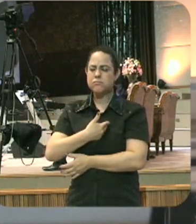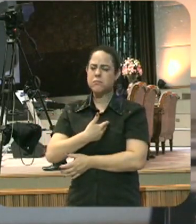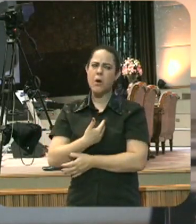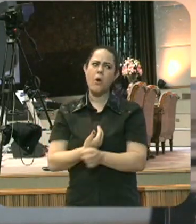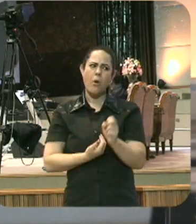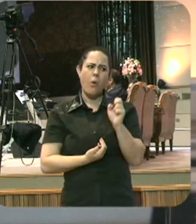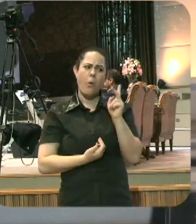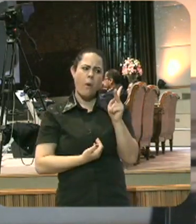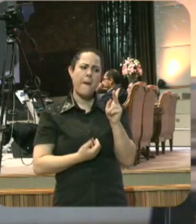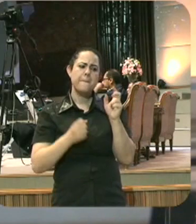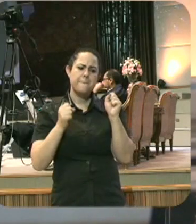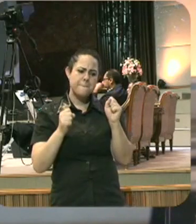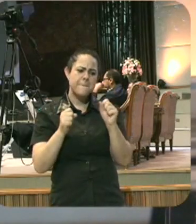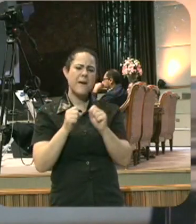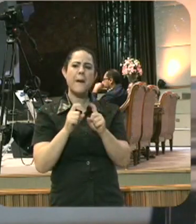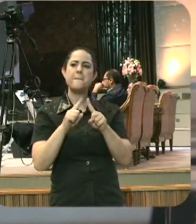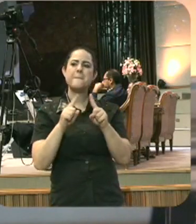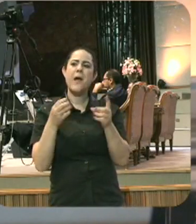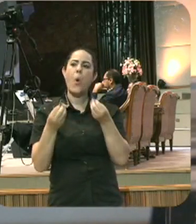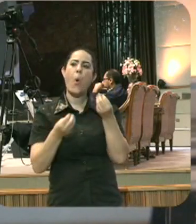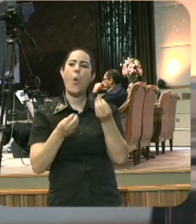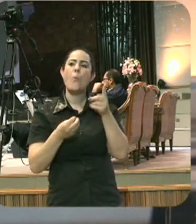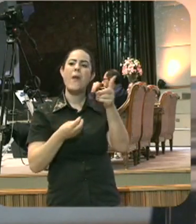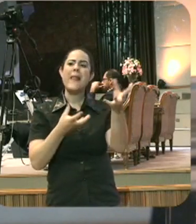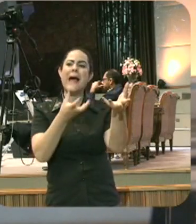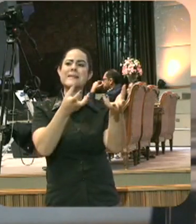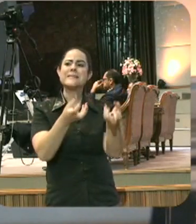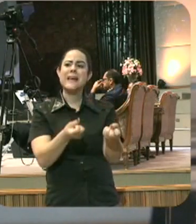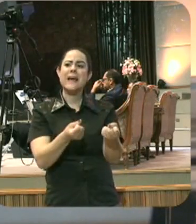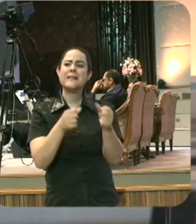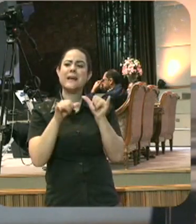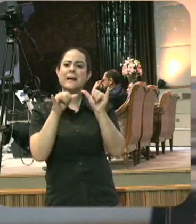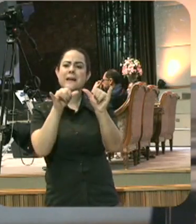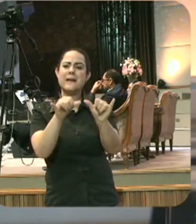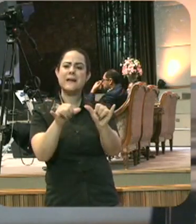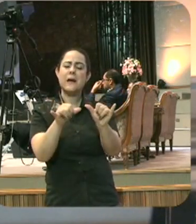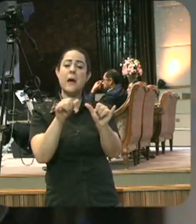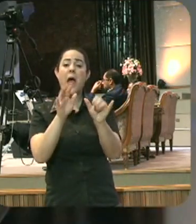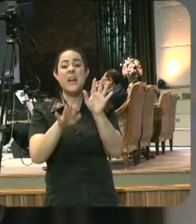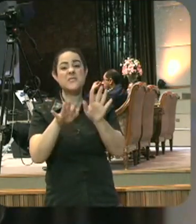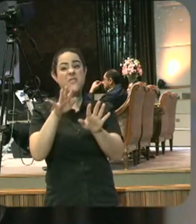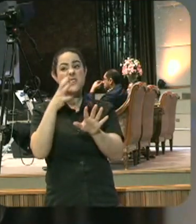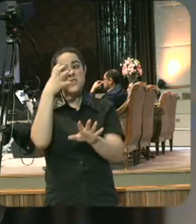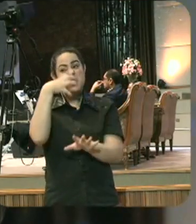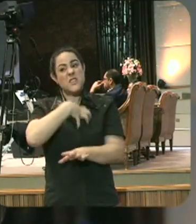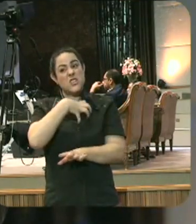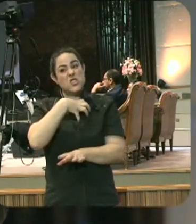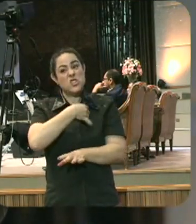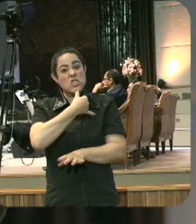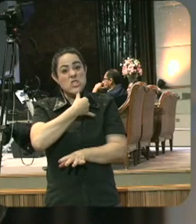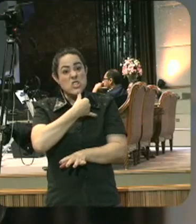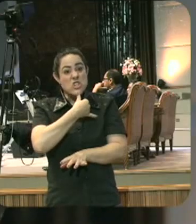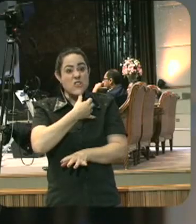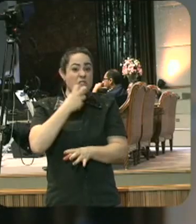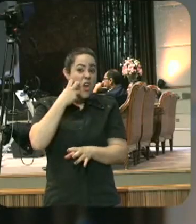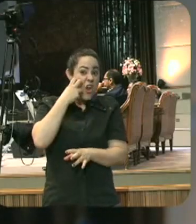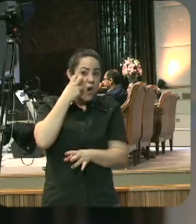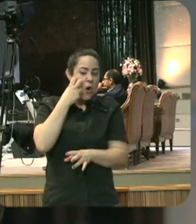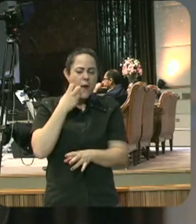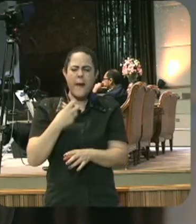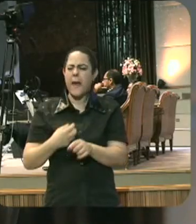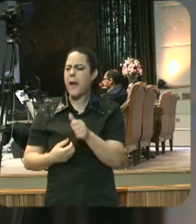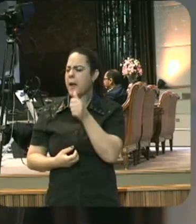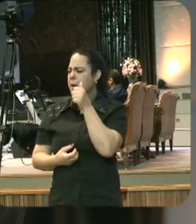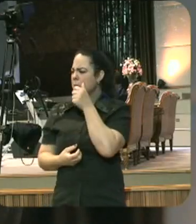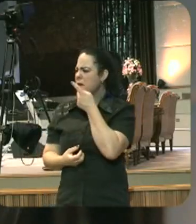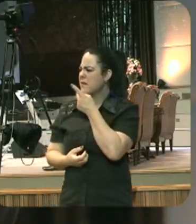tudo bem, a gente pode fazer, mas como é que ele vai receber essa compra de mês? Ele pode ficar ofendido com a gente. Aí a mulher olhou